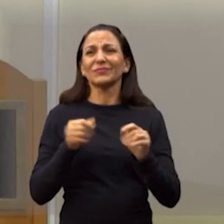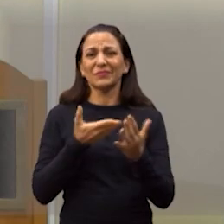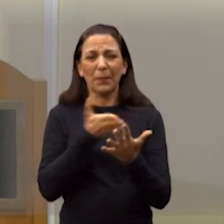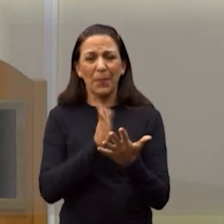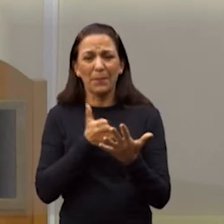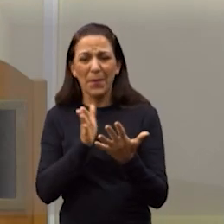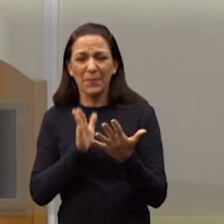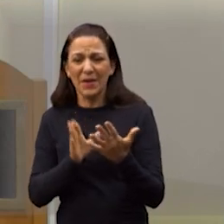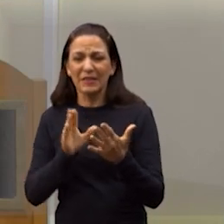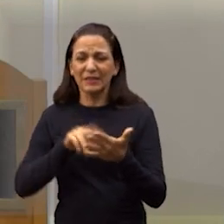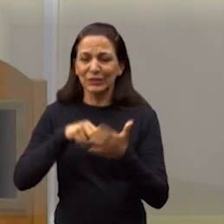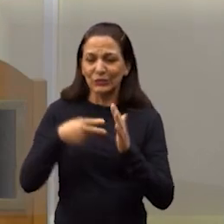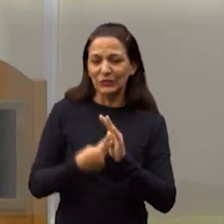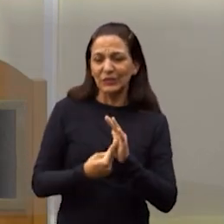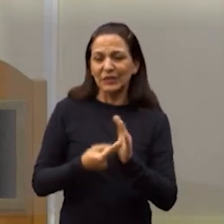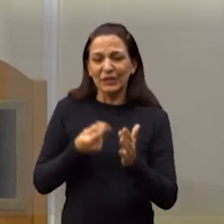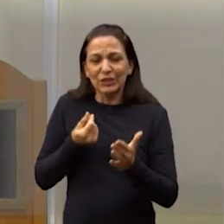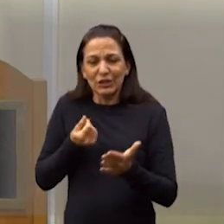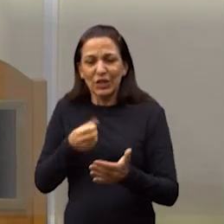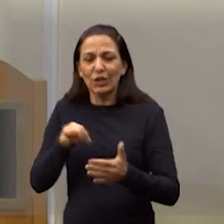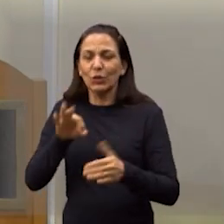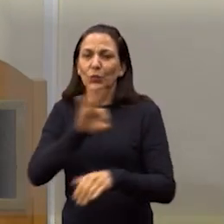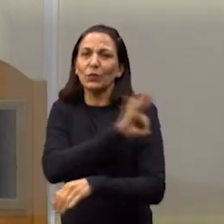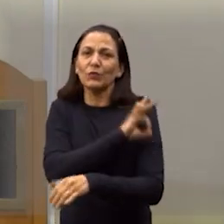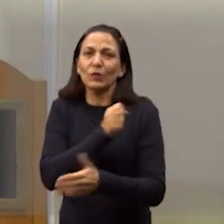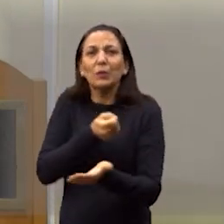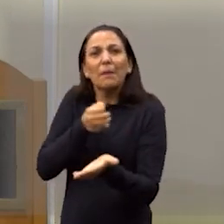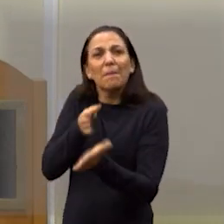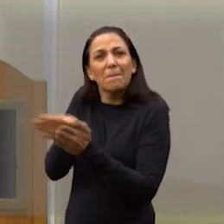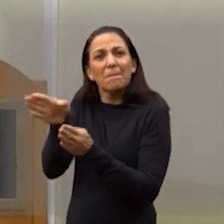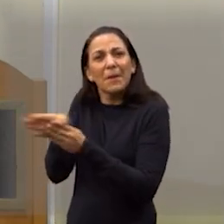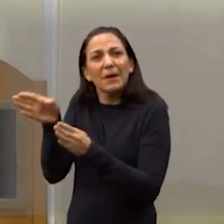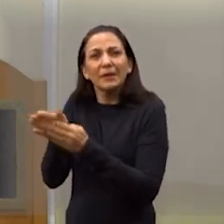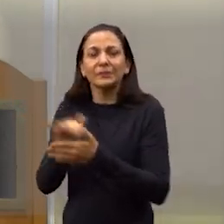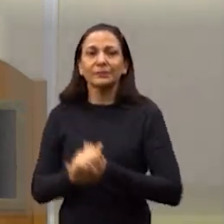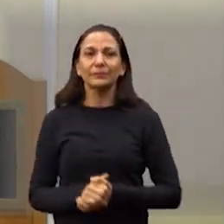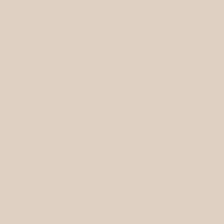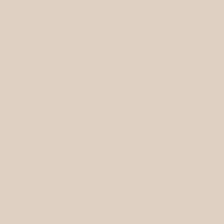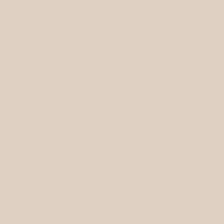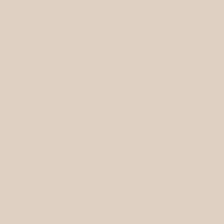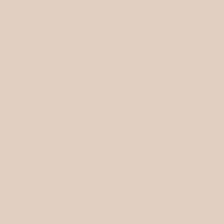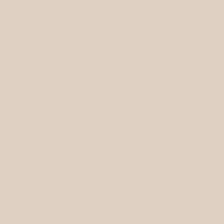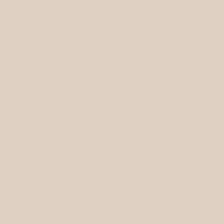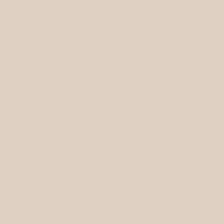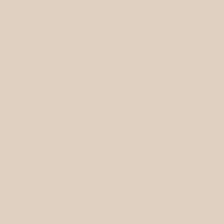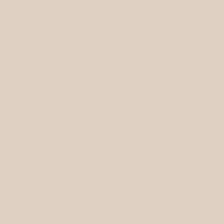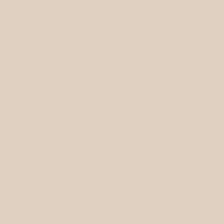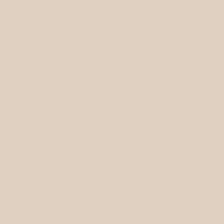gastos para o município de Araraquara é o que temos a dizer muito obrigado e boa tarde